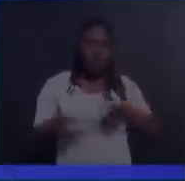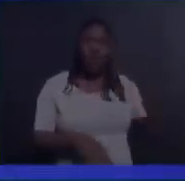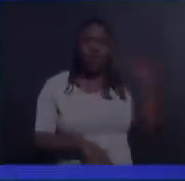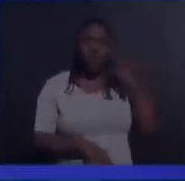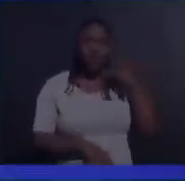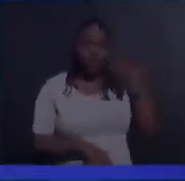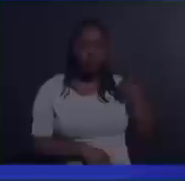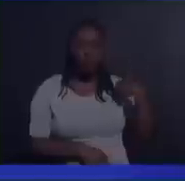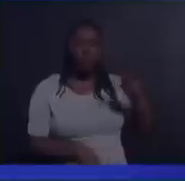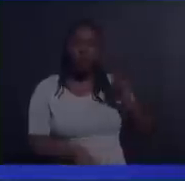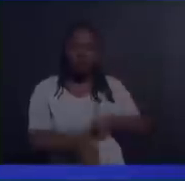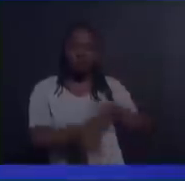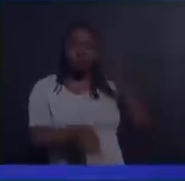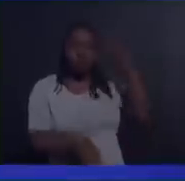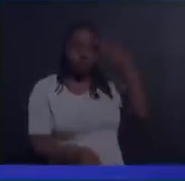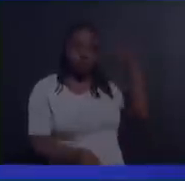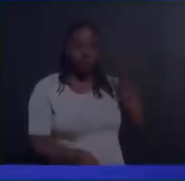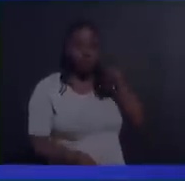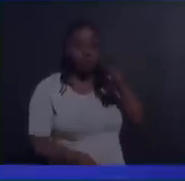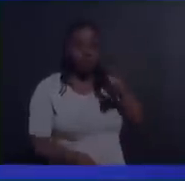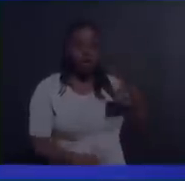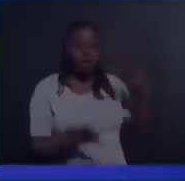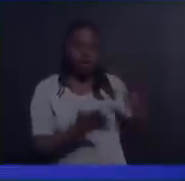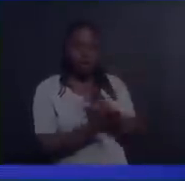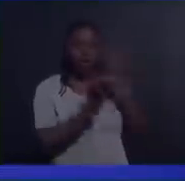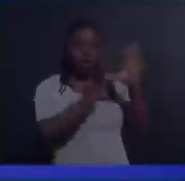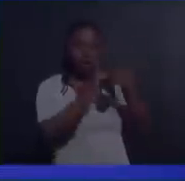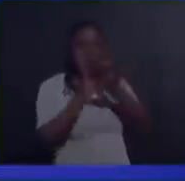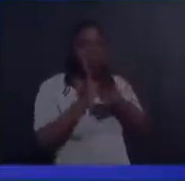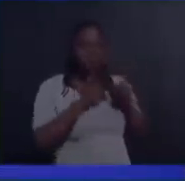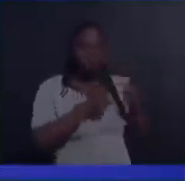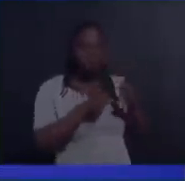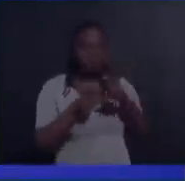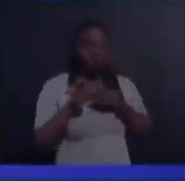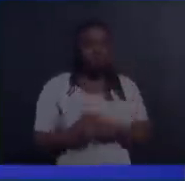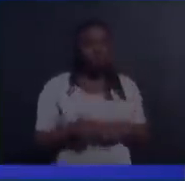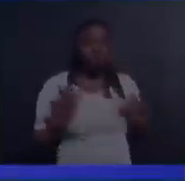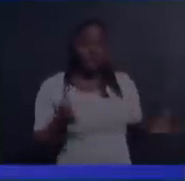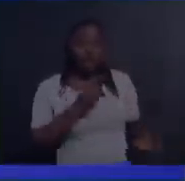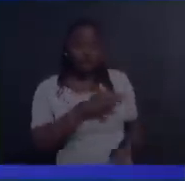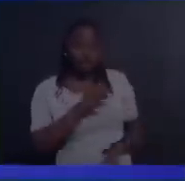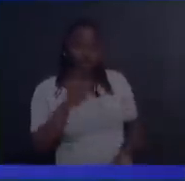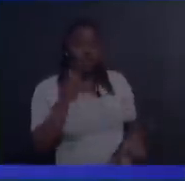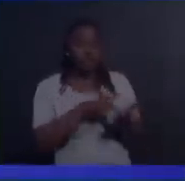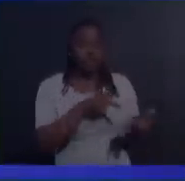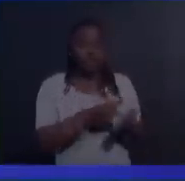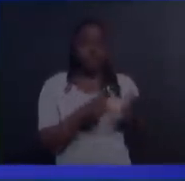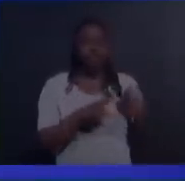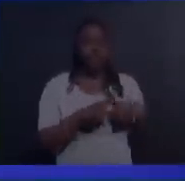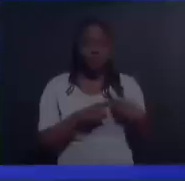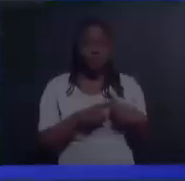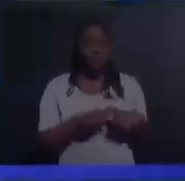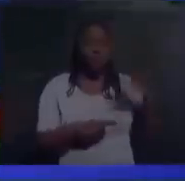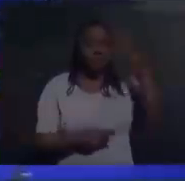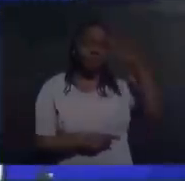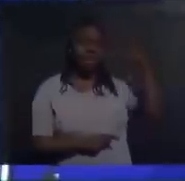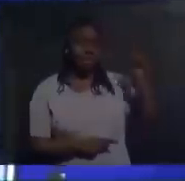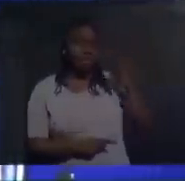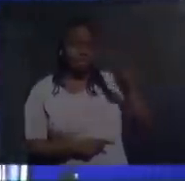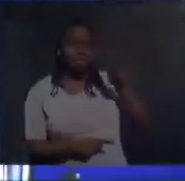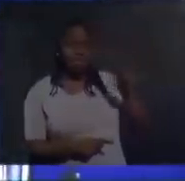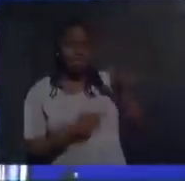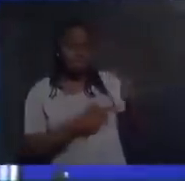E naquele momento eu sei que está tendo um assalto. Então esse medo, ele é real, por quê? Eu sei que está